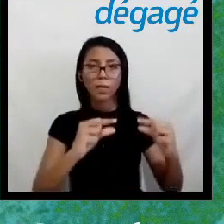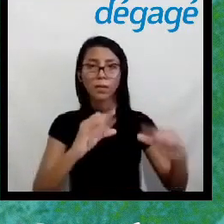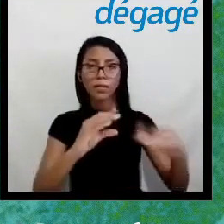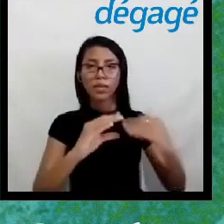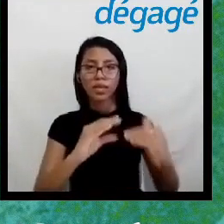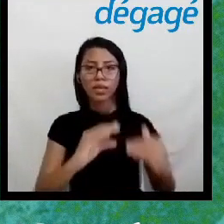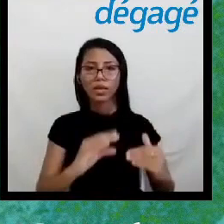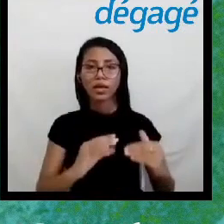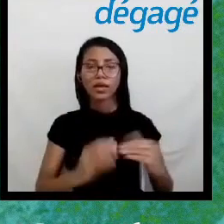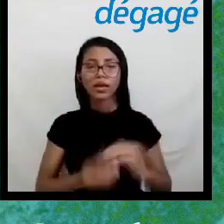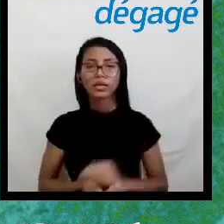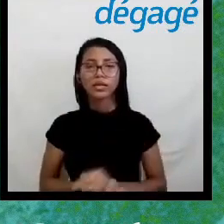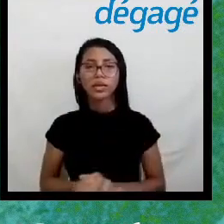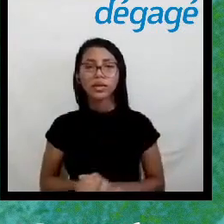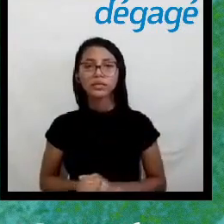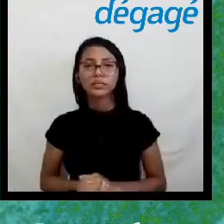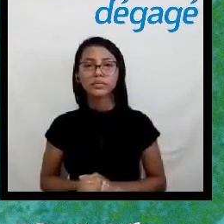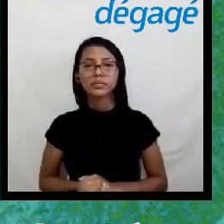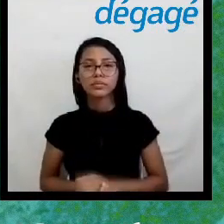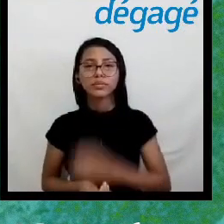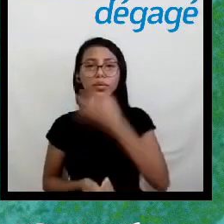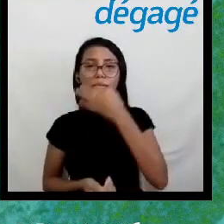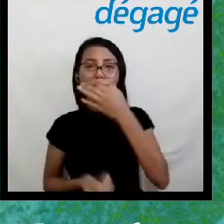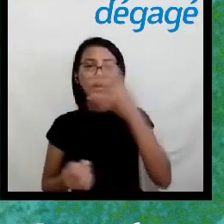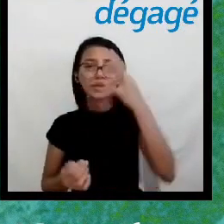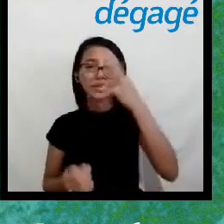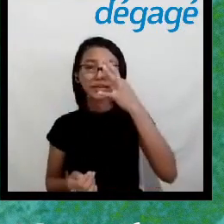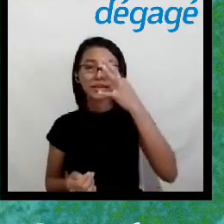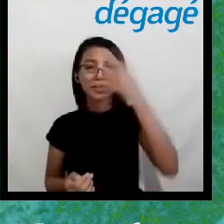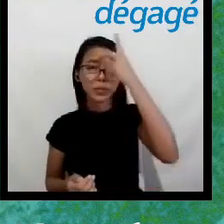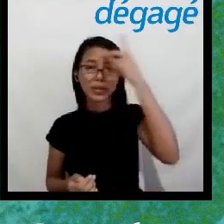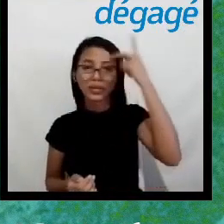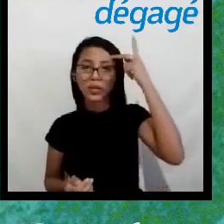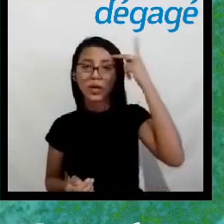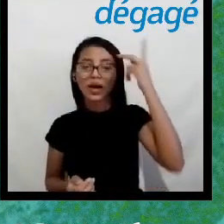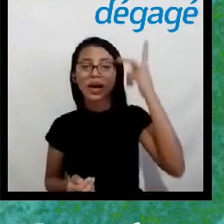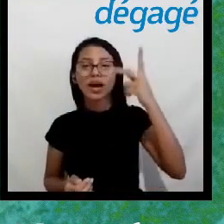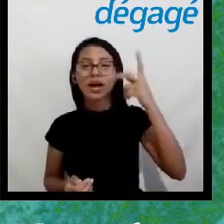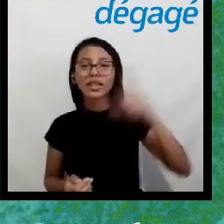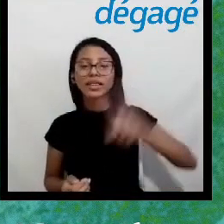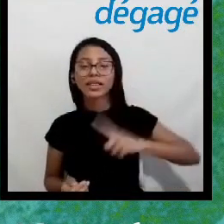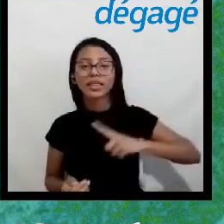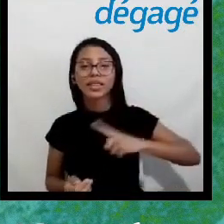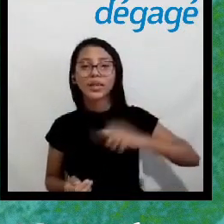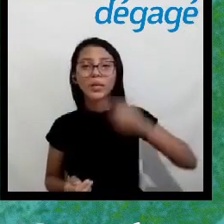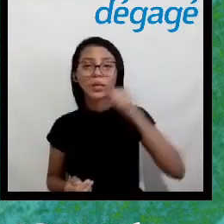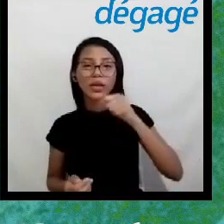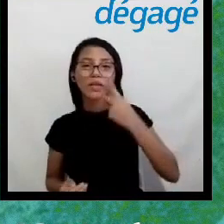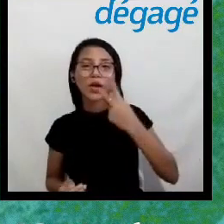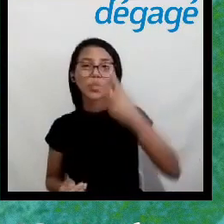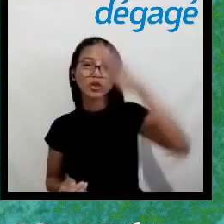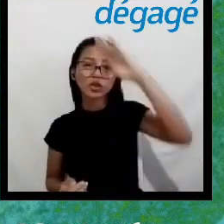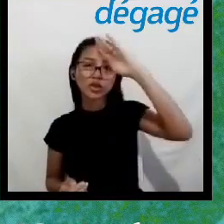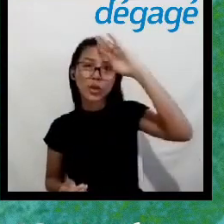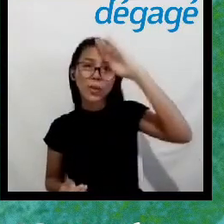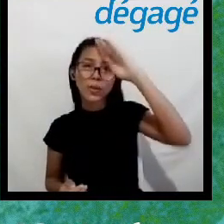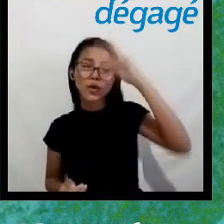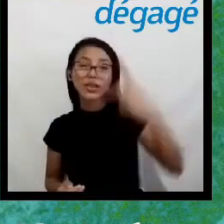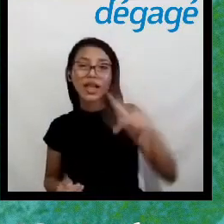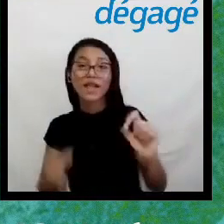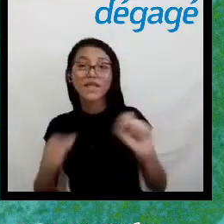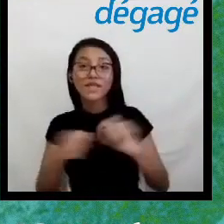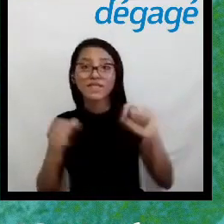sobrinho que fez a peça de animais, e é muito recorrente, assim, os alunos que eu tenho, autistas